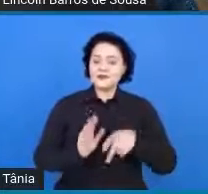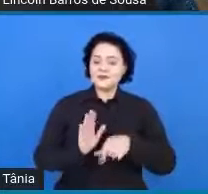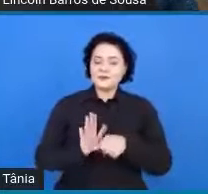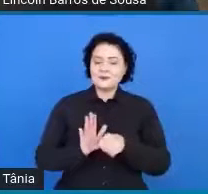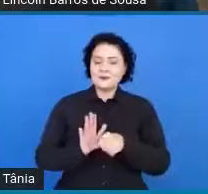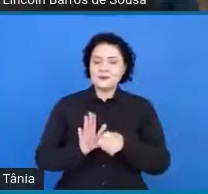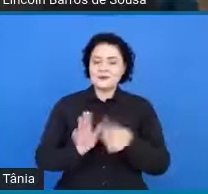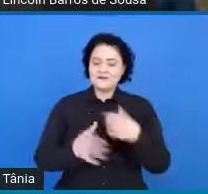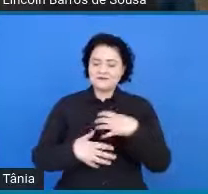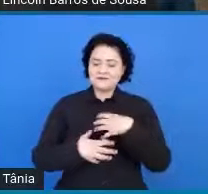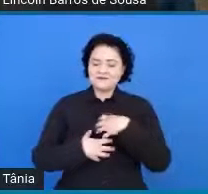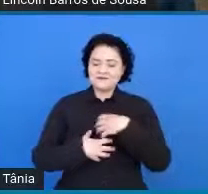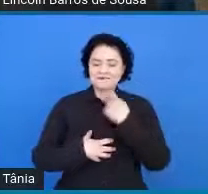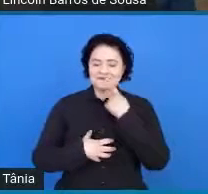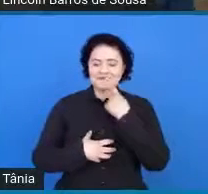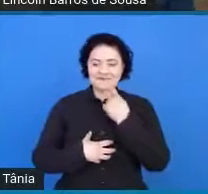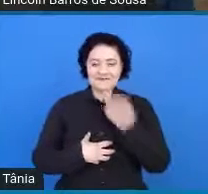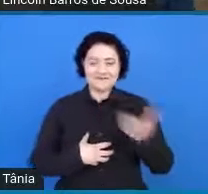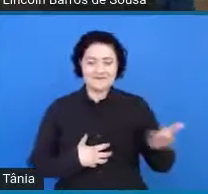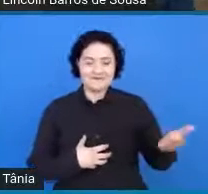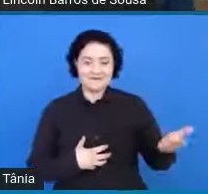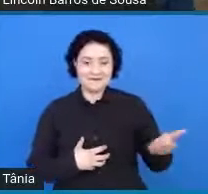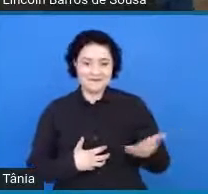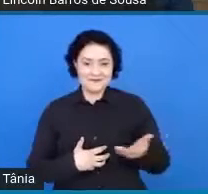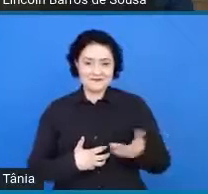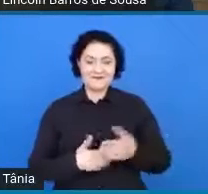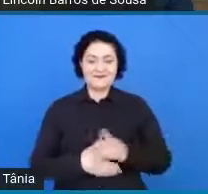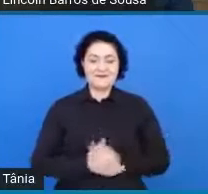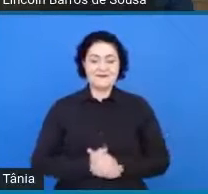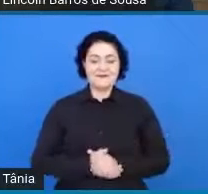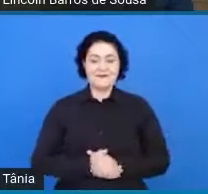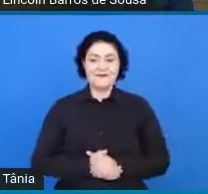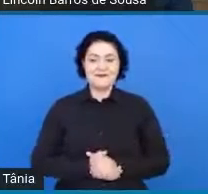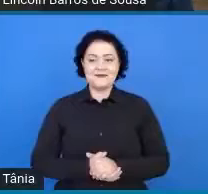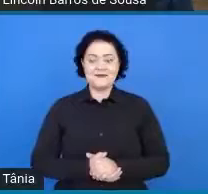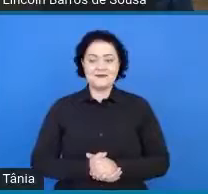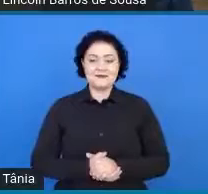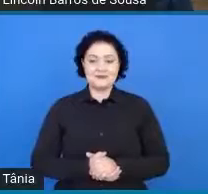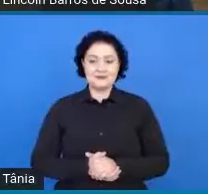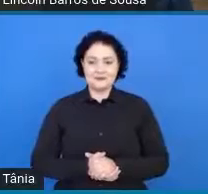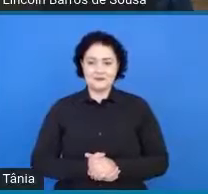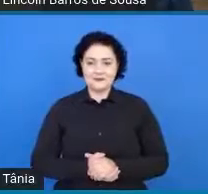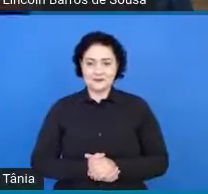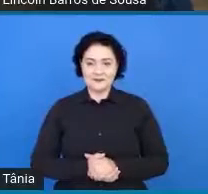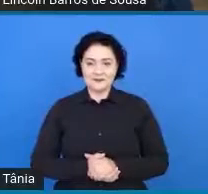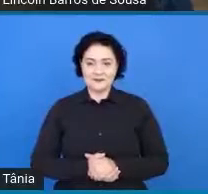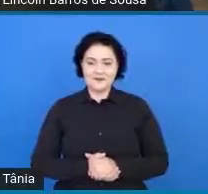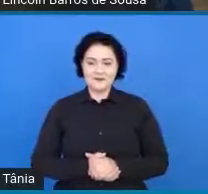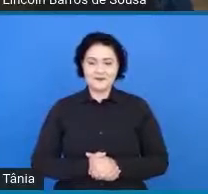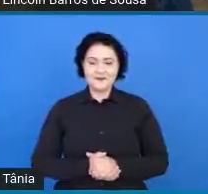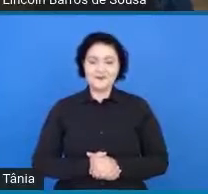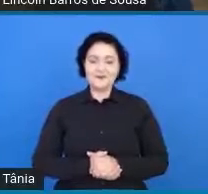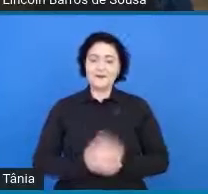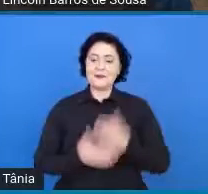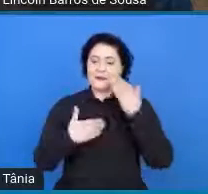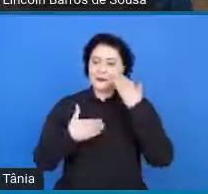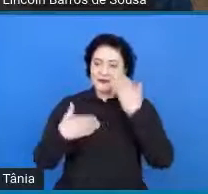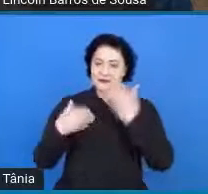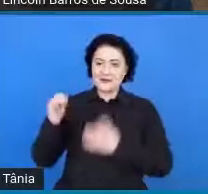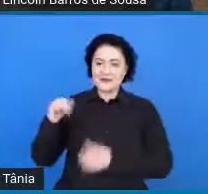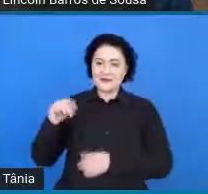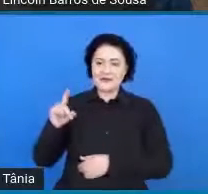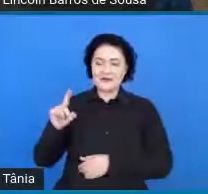primeiras impressões aí baseado no que Malena nos perguntam é muito obrigada